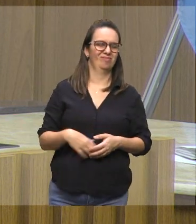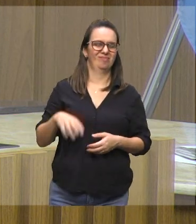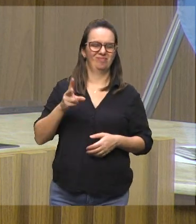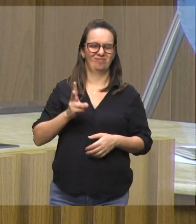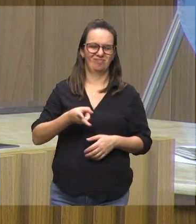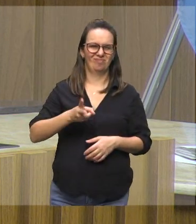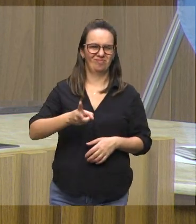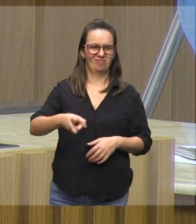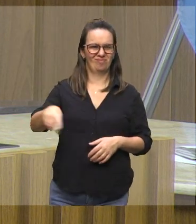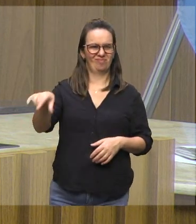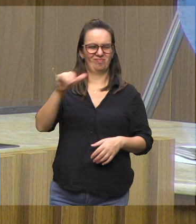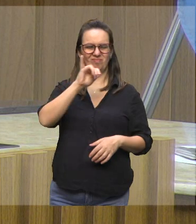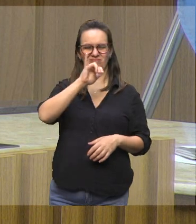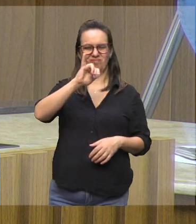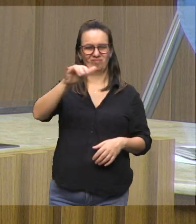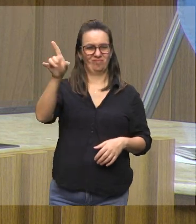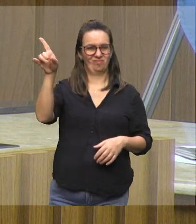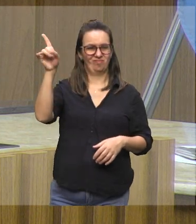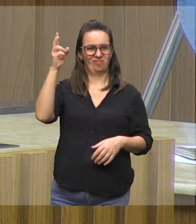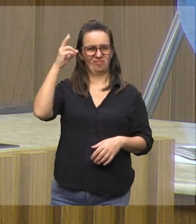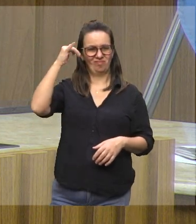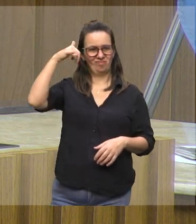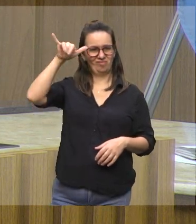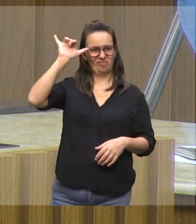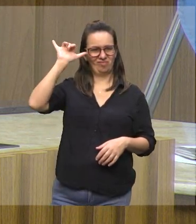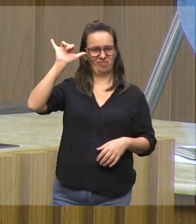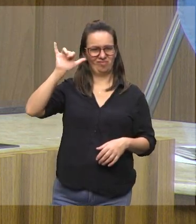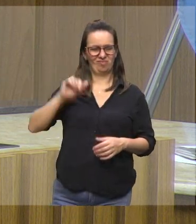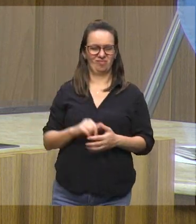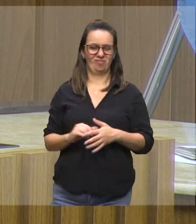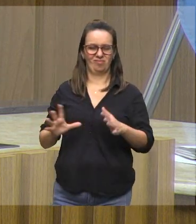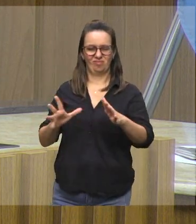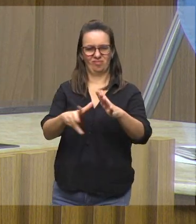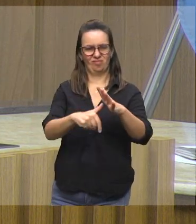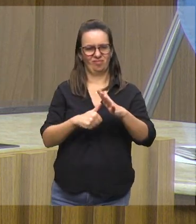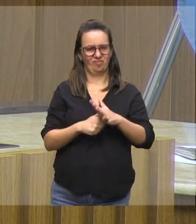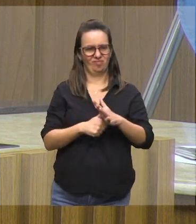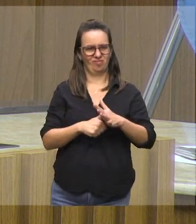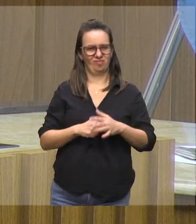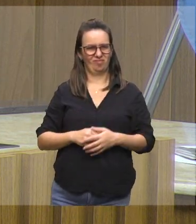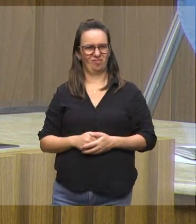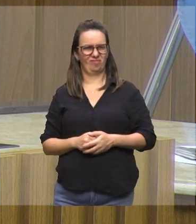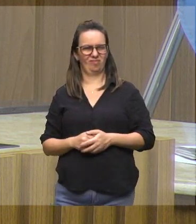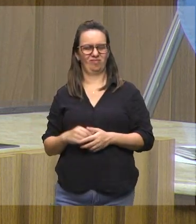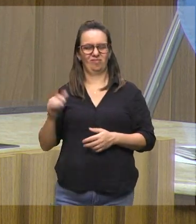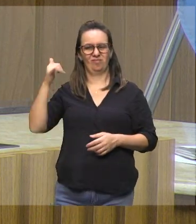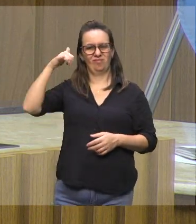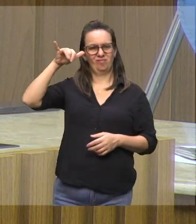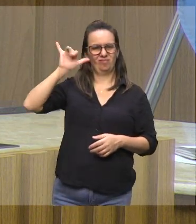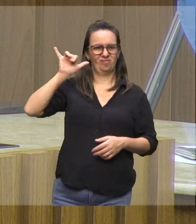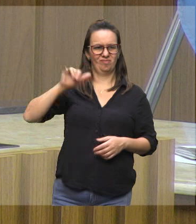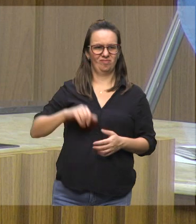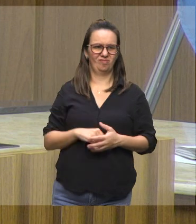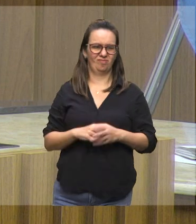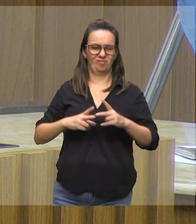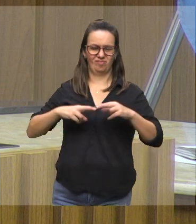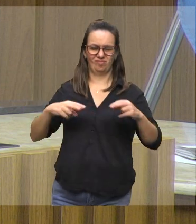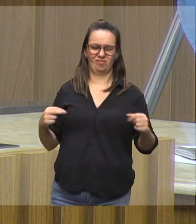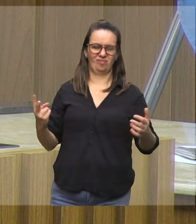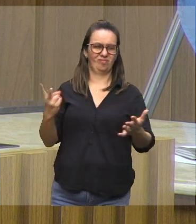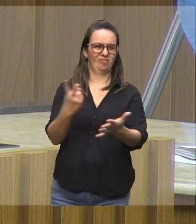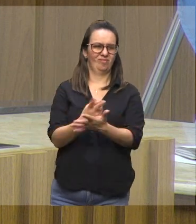de combater a criminalidade, falamos tanto de combater pessoas em vulnerabilidade nas